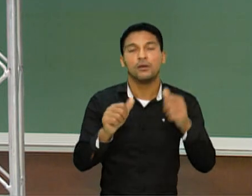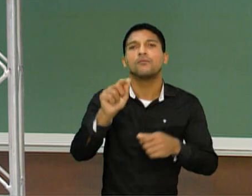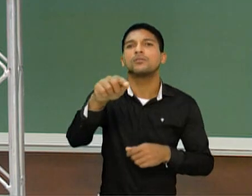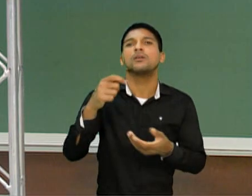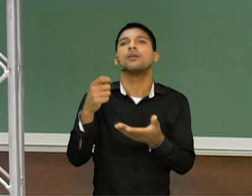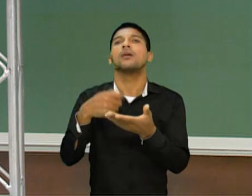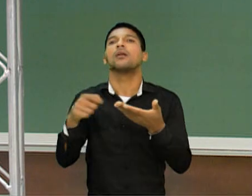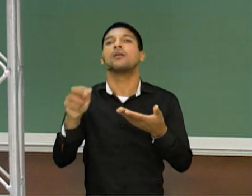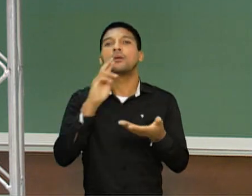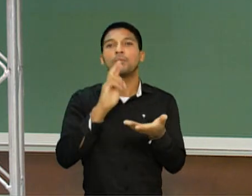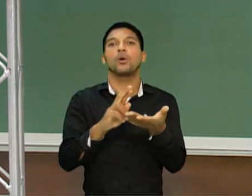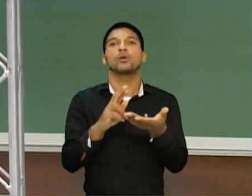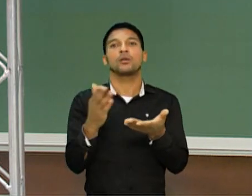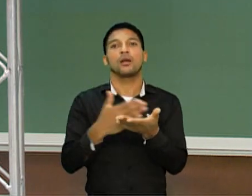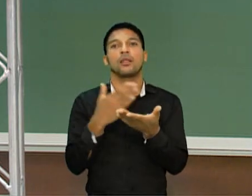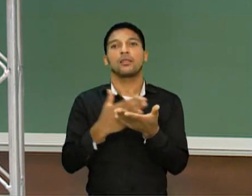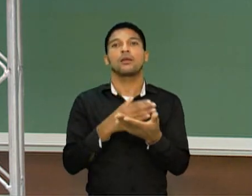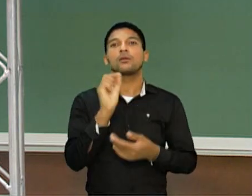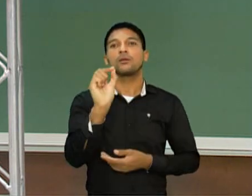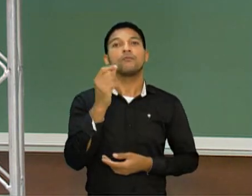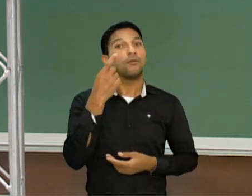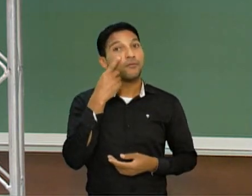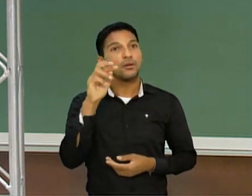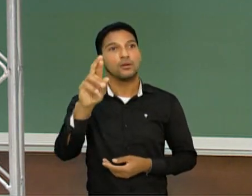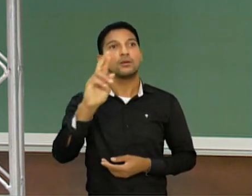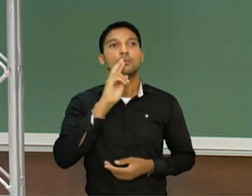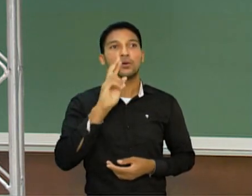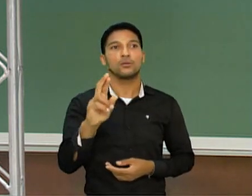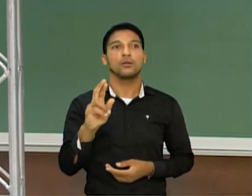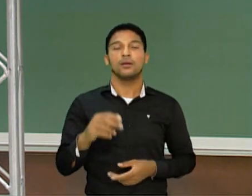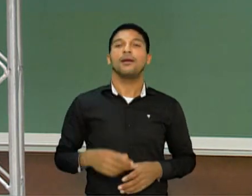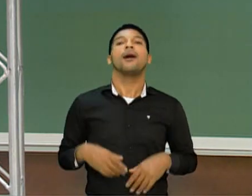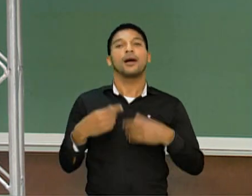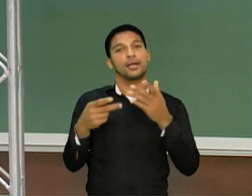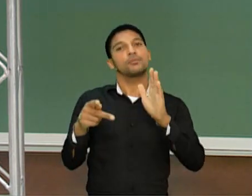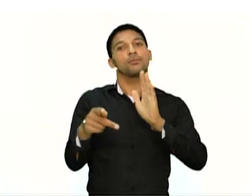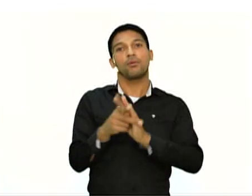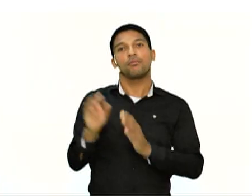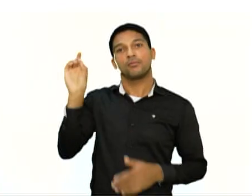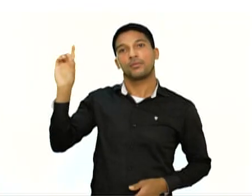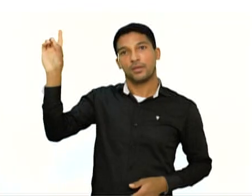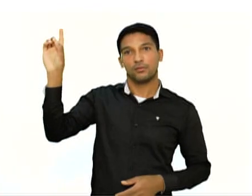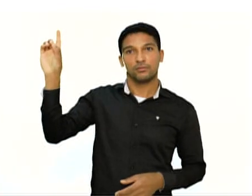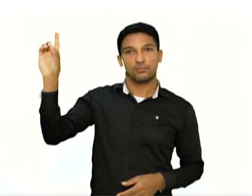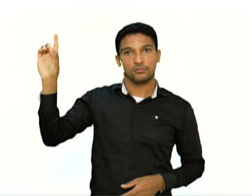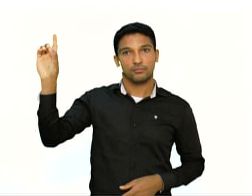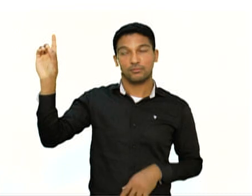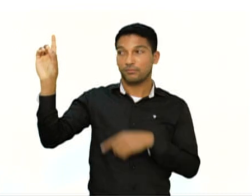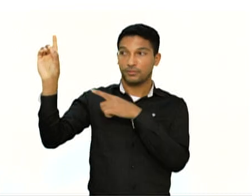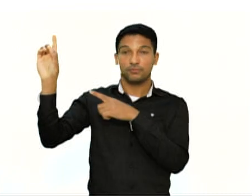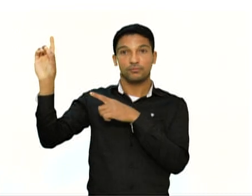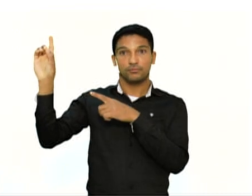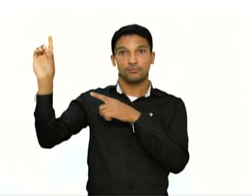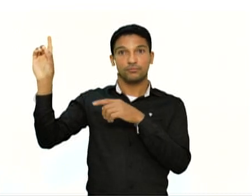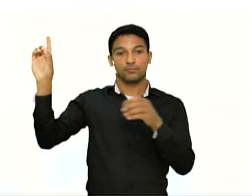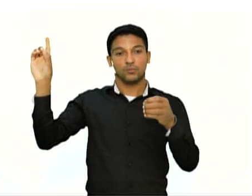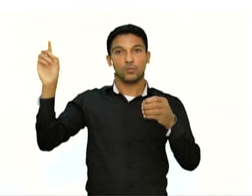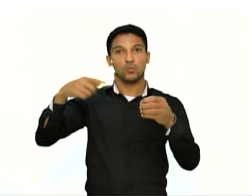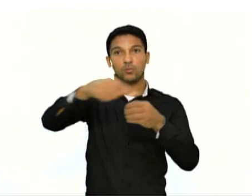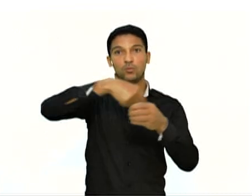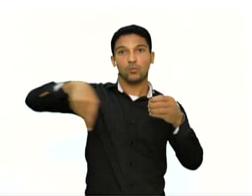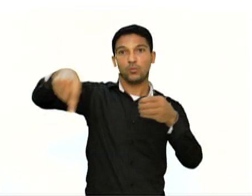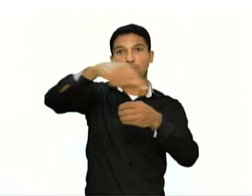que você marcou aí no seu caderno? Vamos ver a resposta? Então é a noção de Deus, é aquela ideia de Deus que garante que o mundo à minha